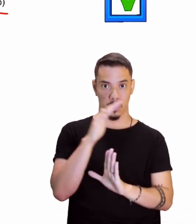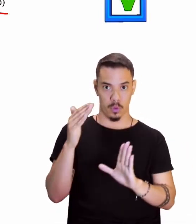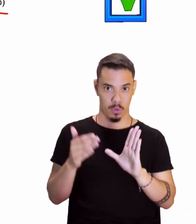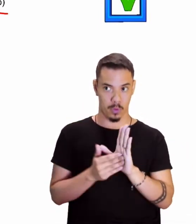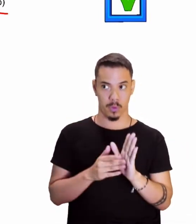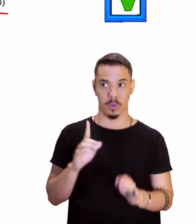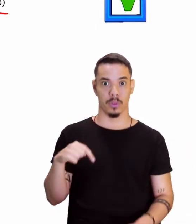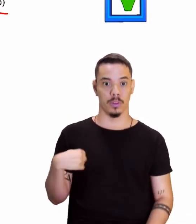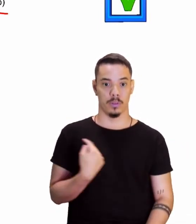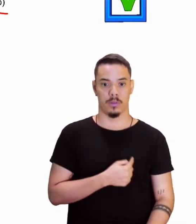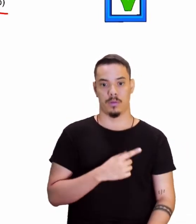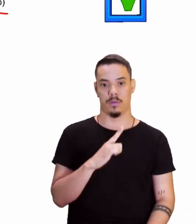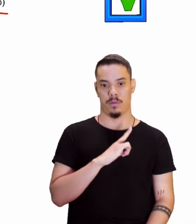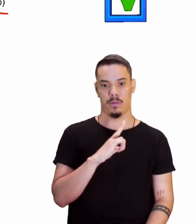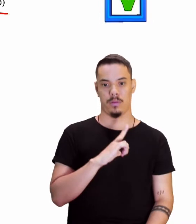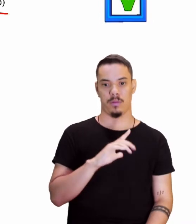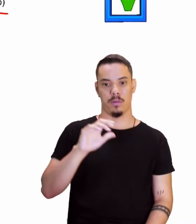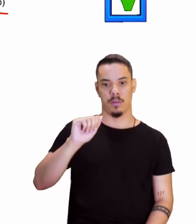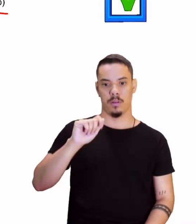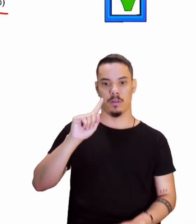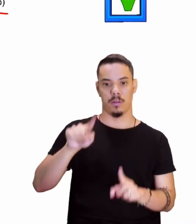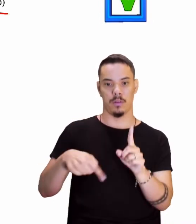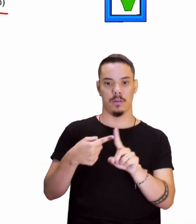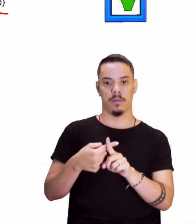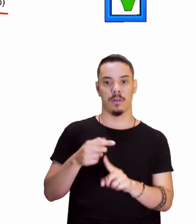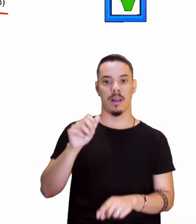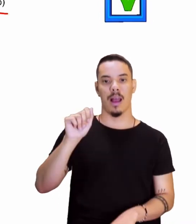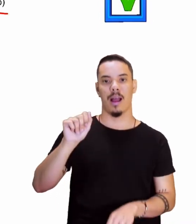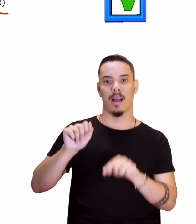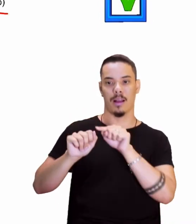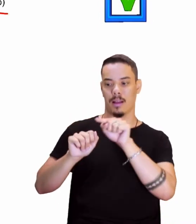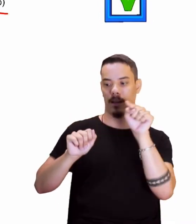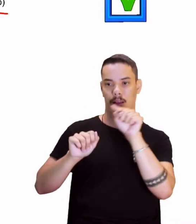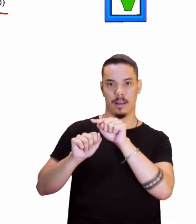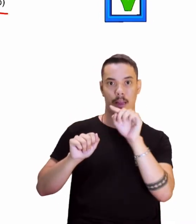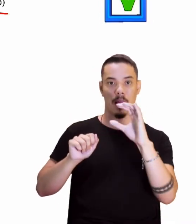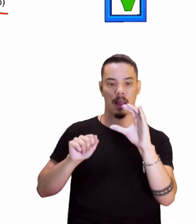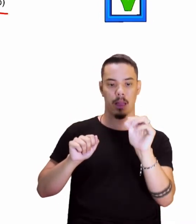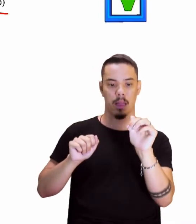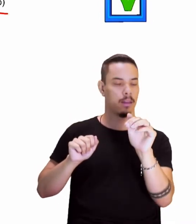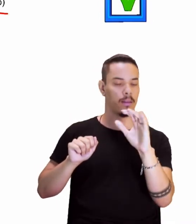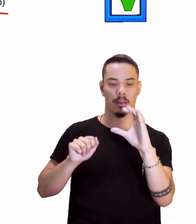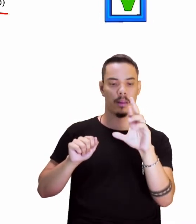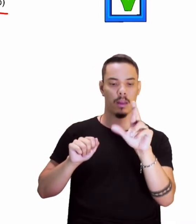temos? O a com acento indicativo de crase. Certinho?